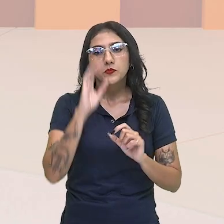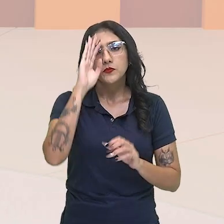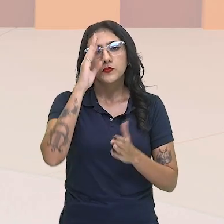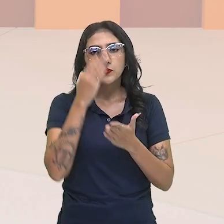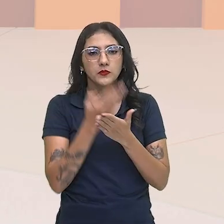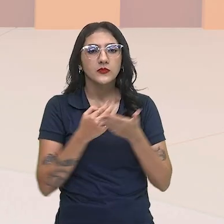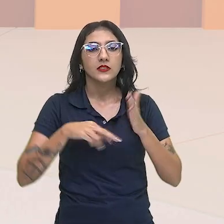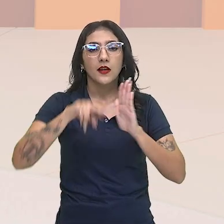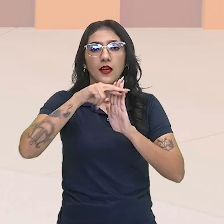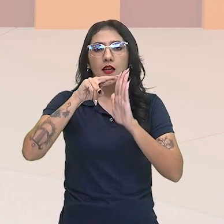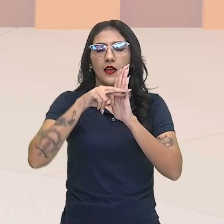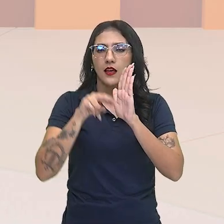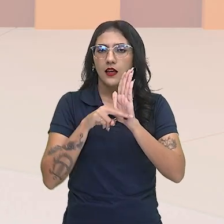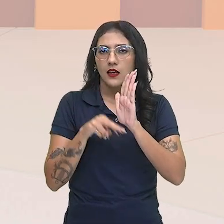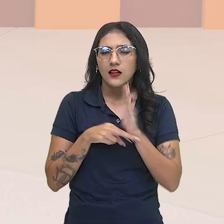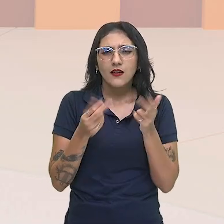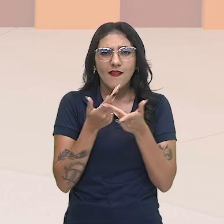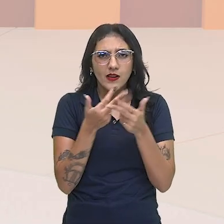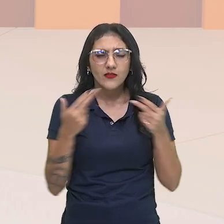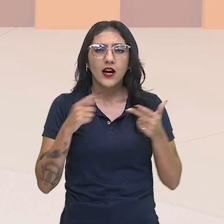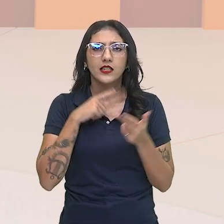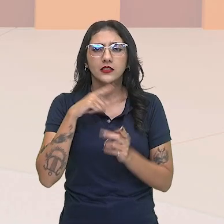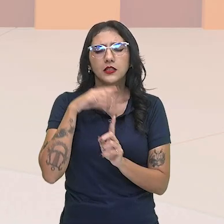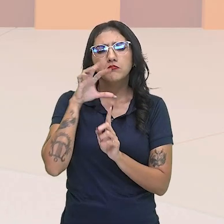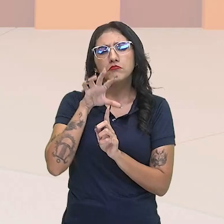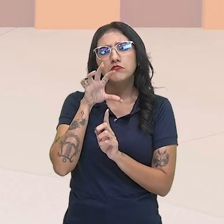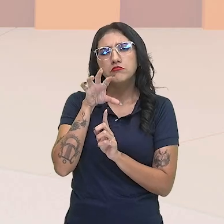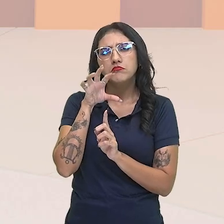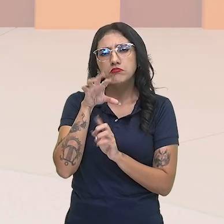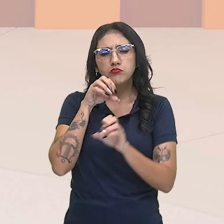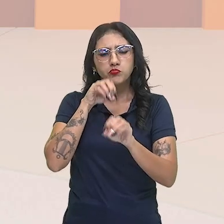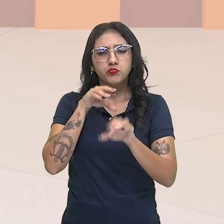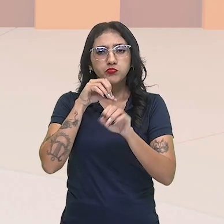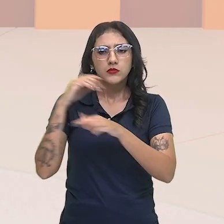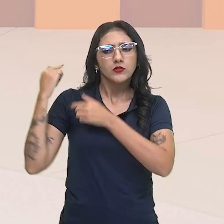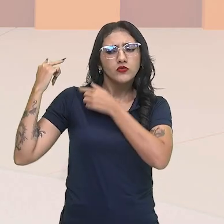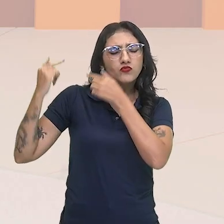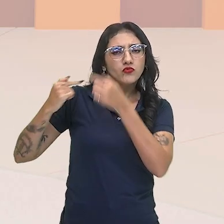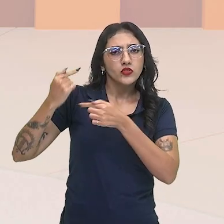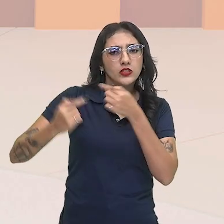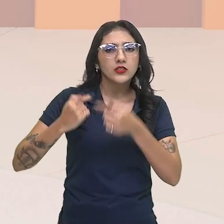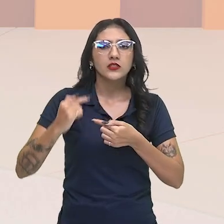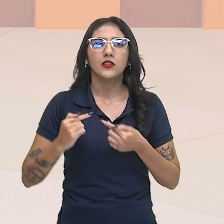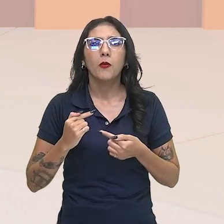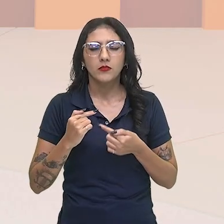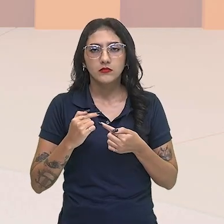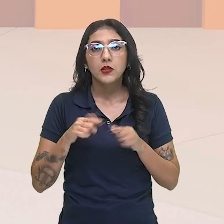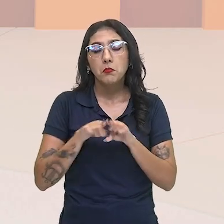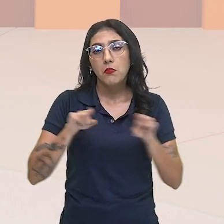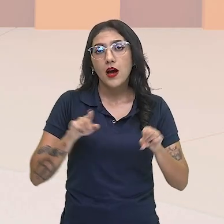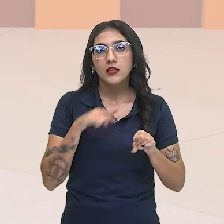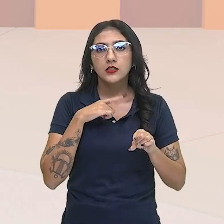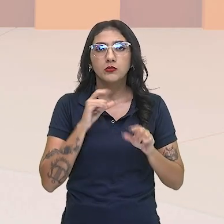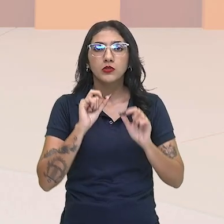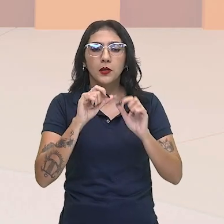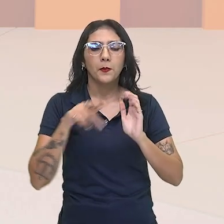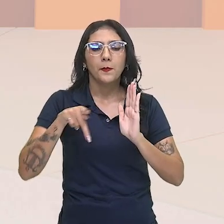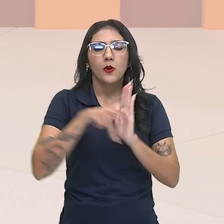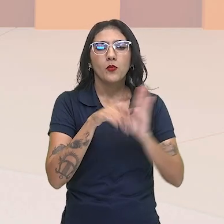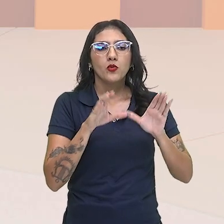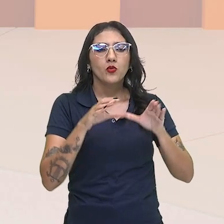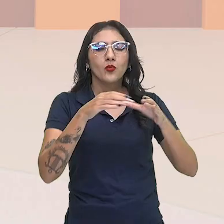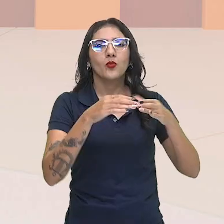e regras transmitidas de geração em geração, conduzidas por um indivíduo ou grupo de pessoas que